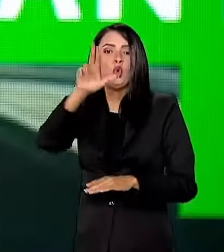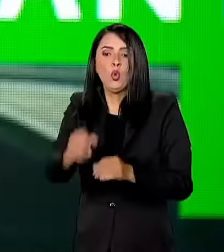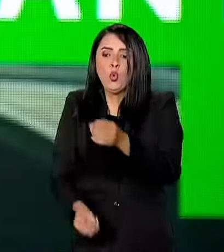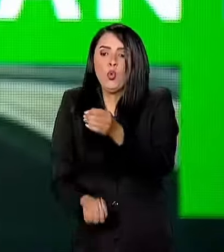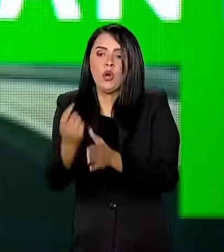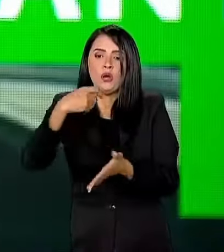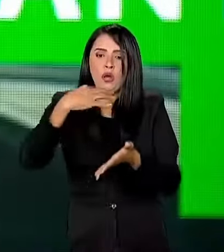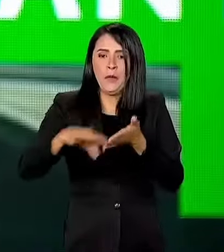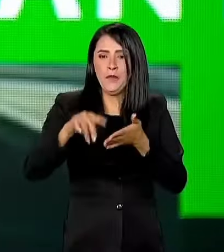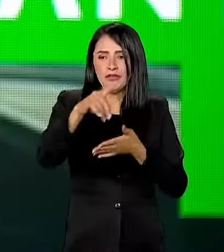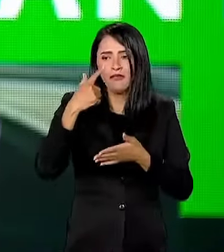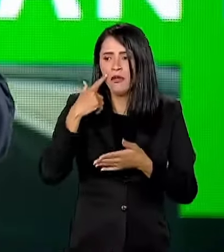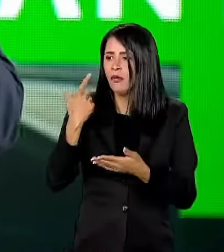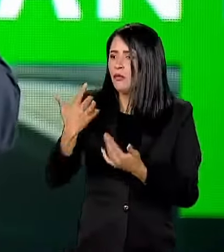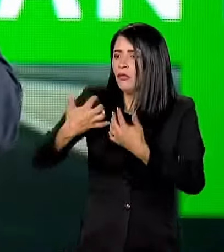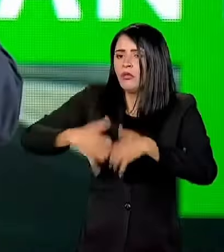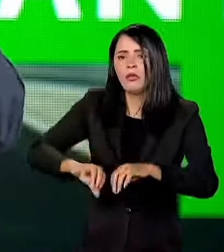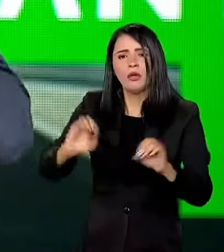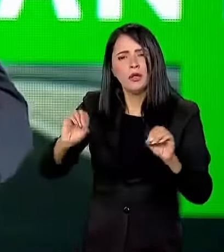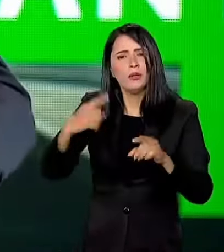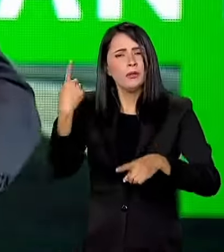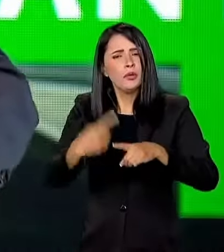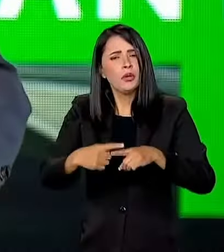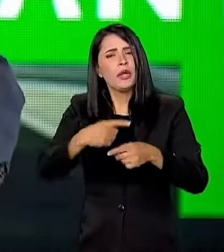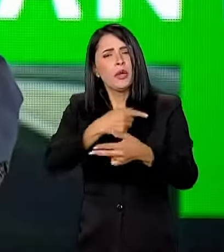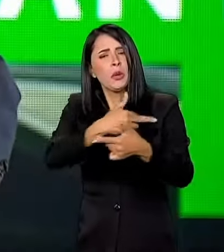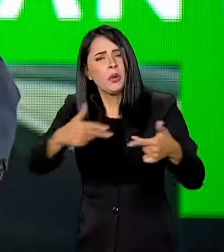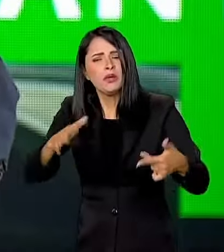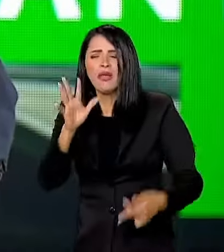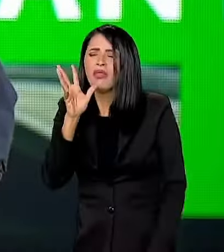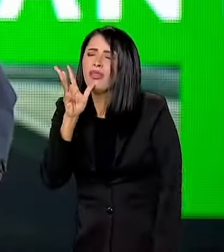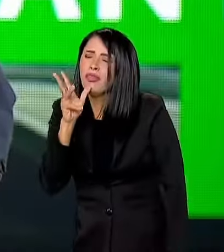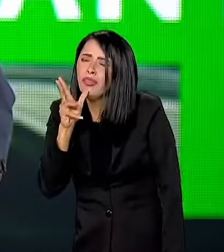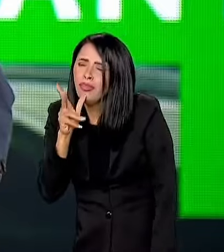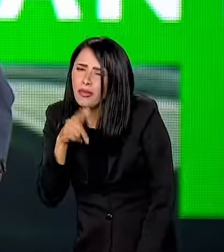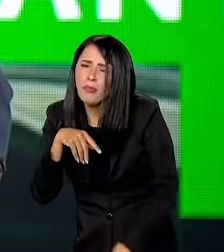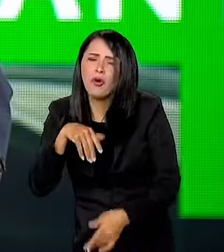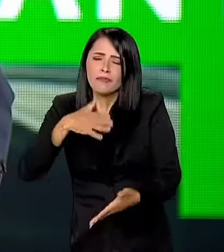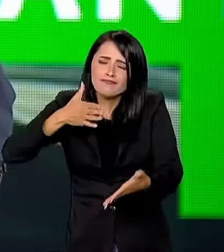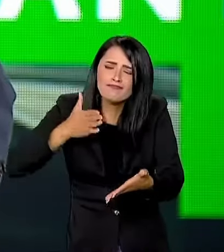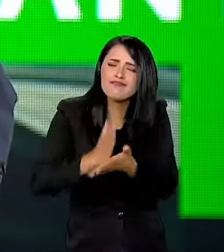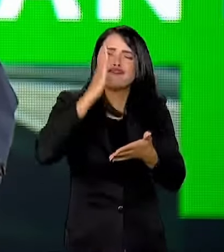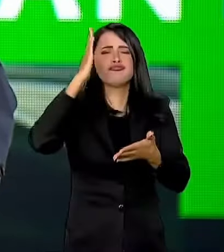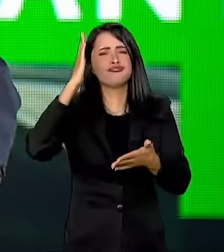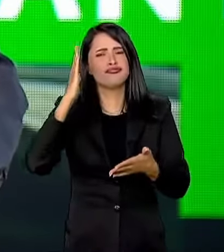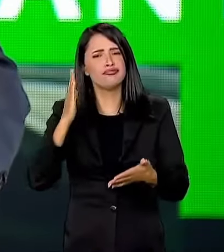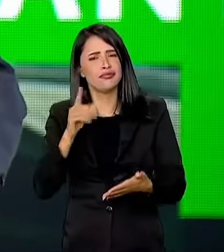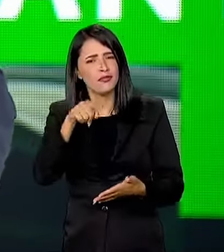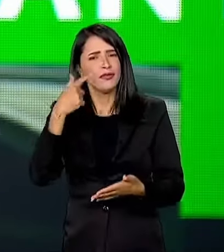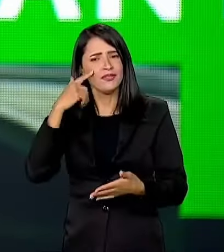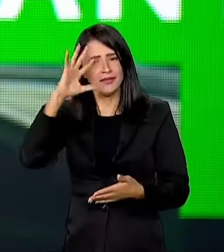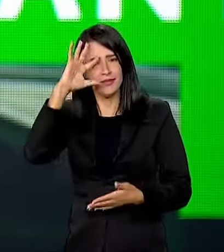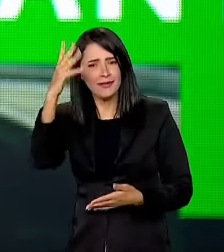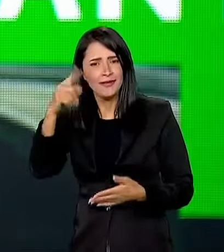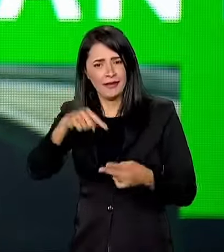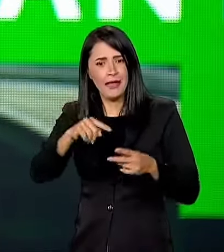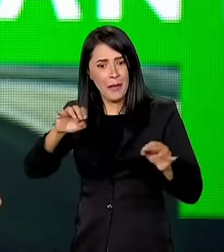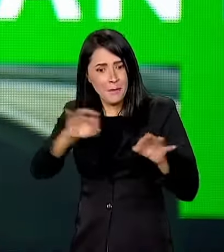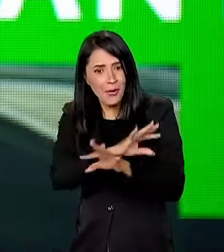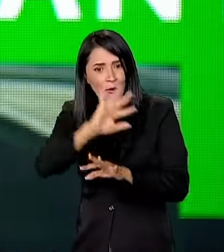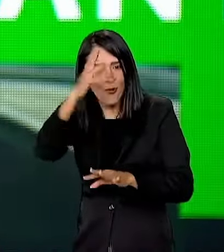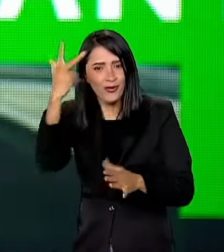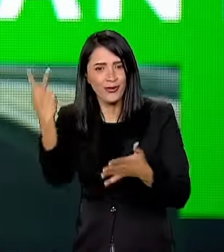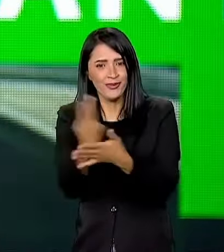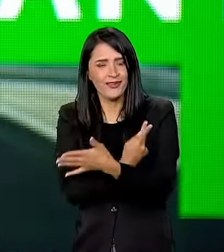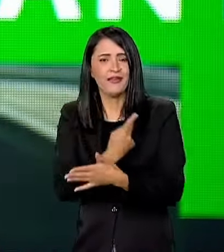estava funcionando. Porque aqui no Brasil tem coisa que demora para ser regulamentada. Entre você tomar uma decisão e essa decisão